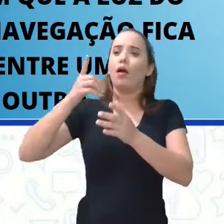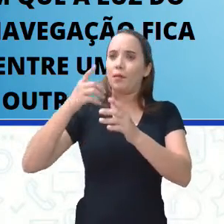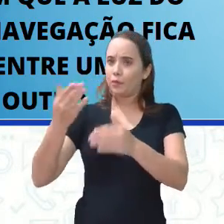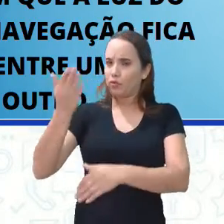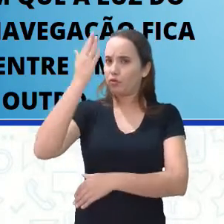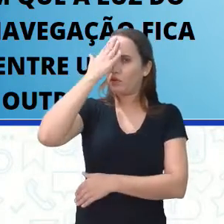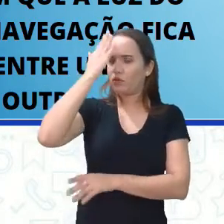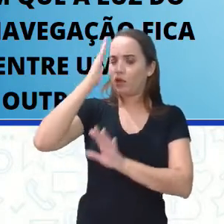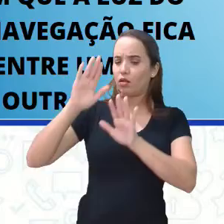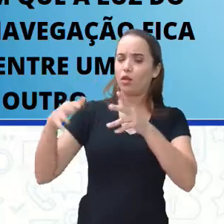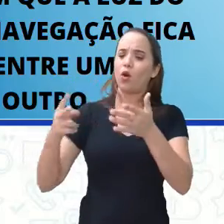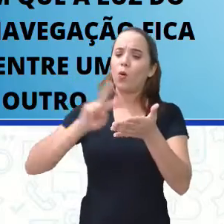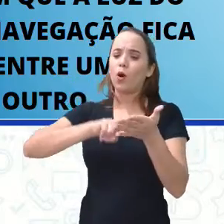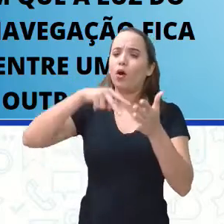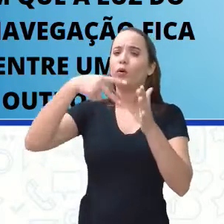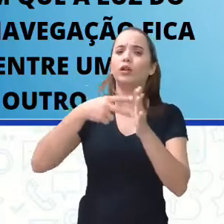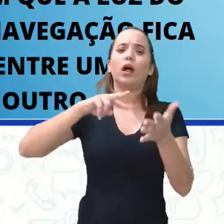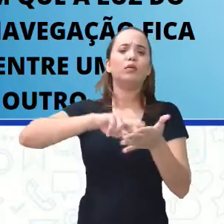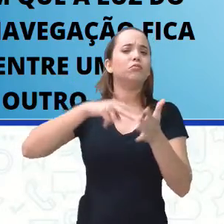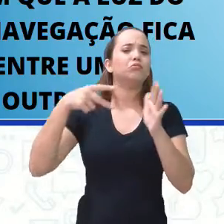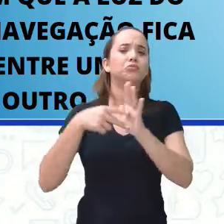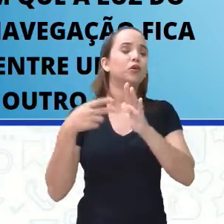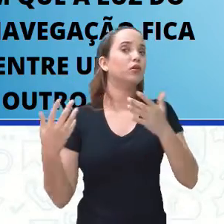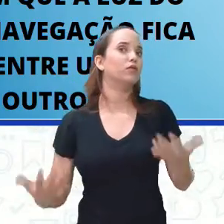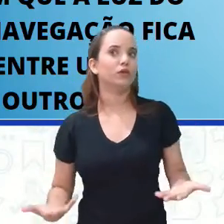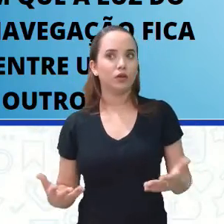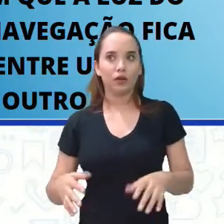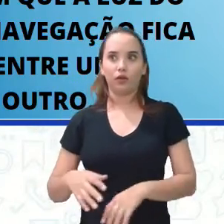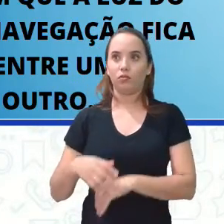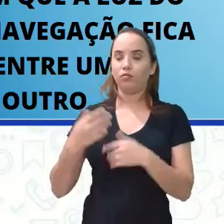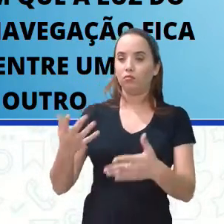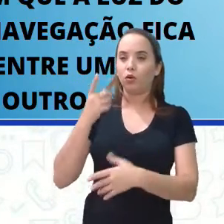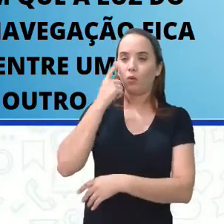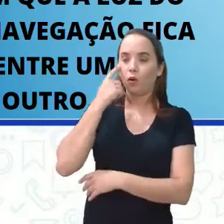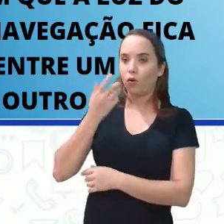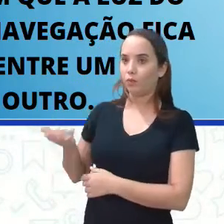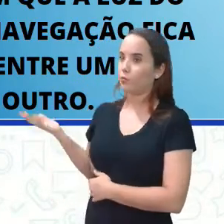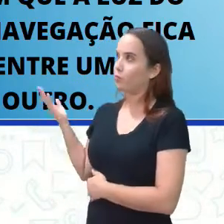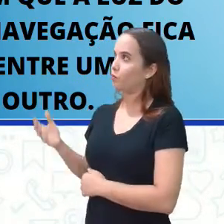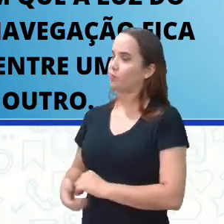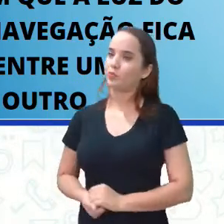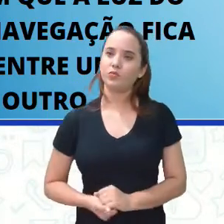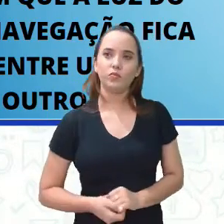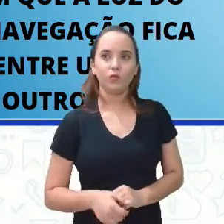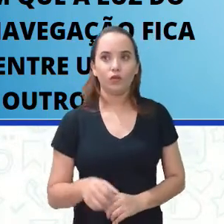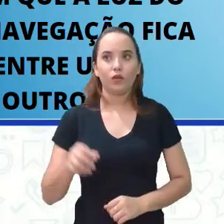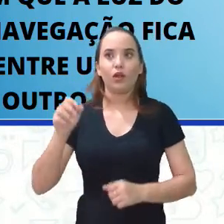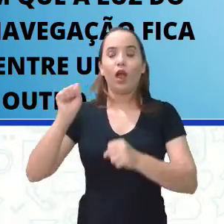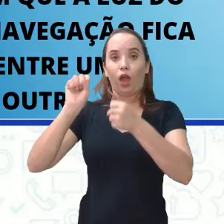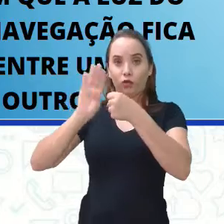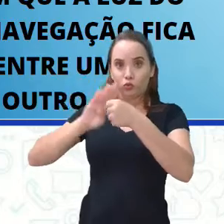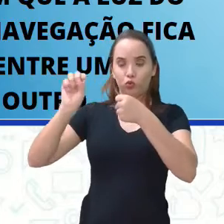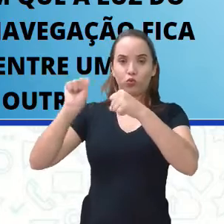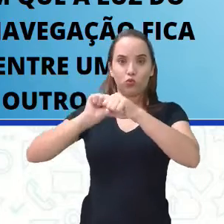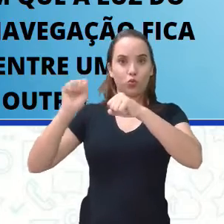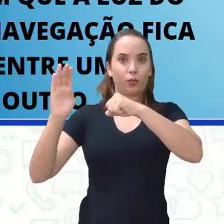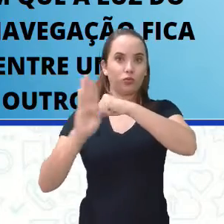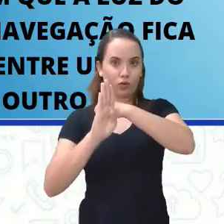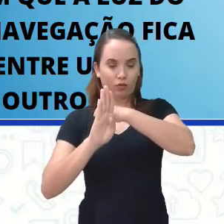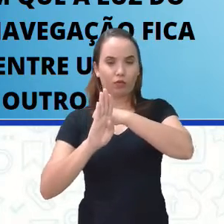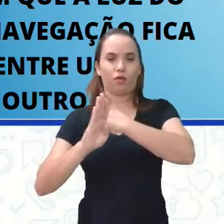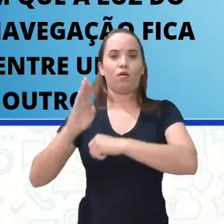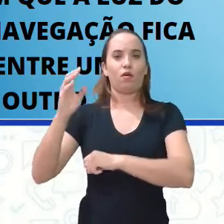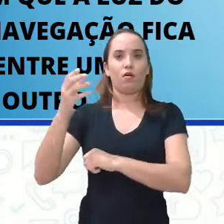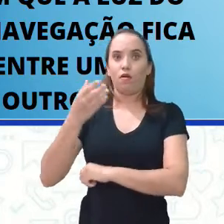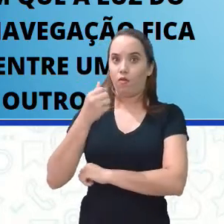o que eu trouxe para vocês, né, na pesquisa aí do dicionário. Então, ele coloca que o substantivo é masculino e que